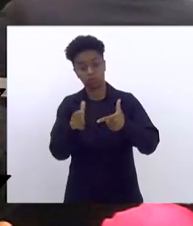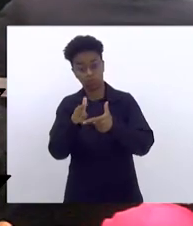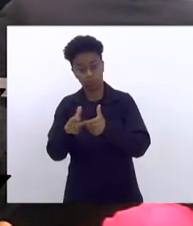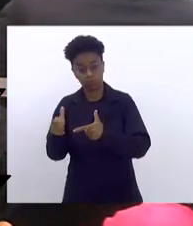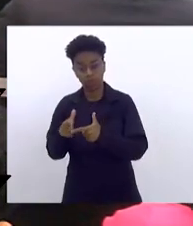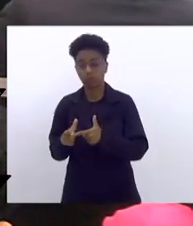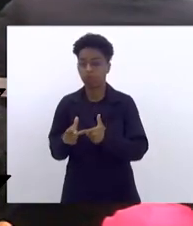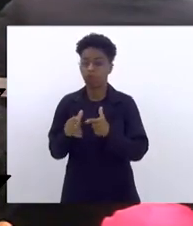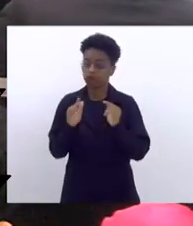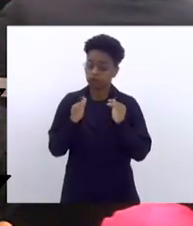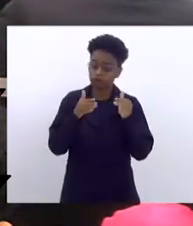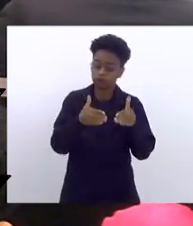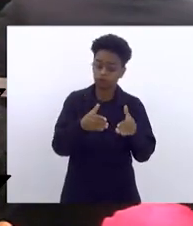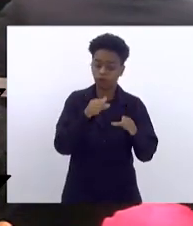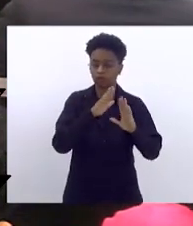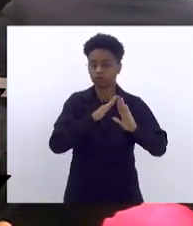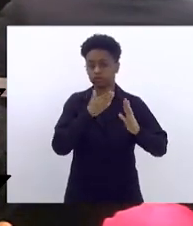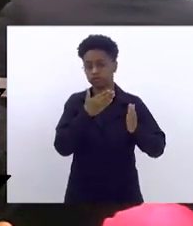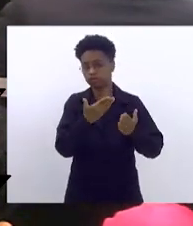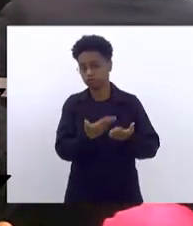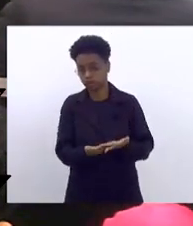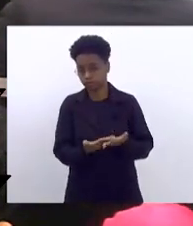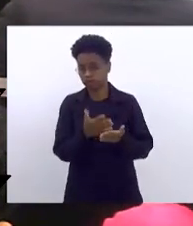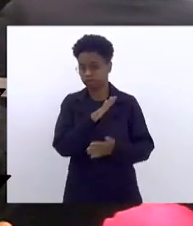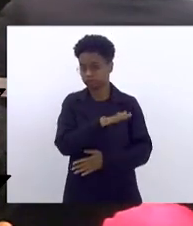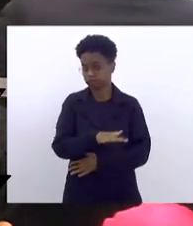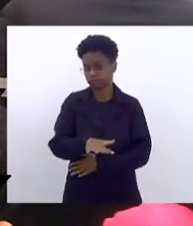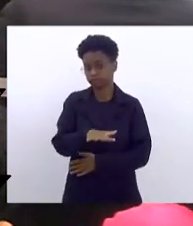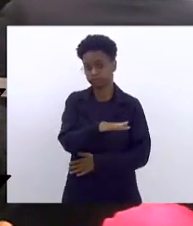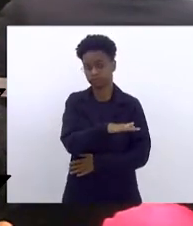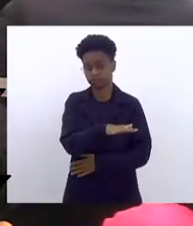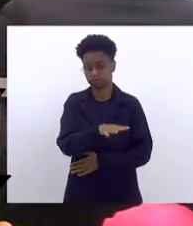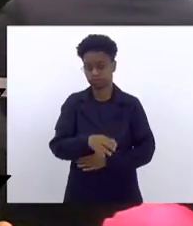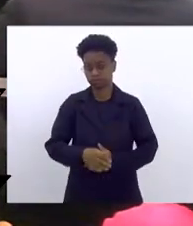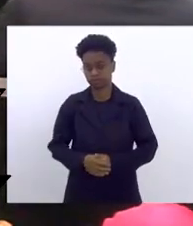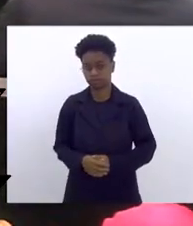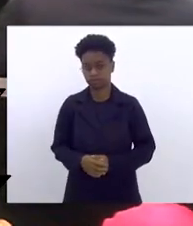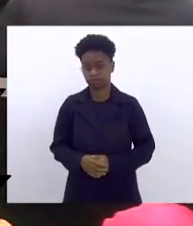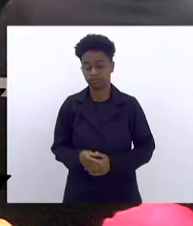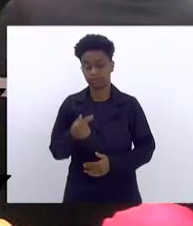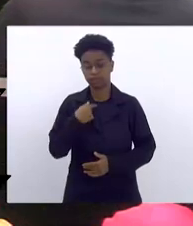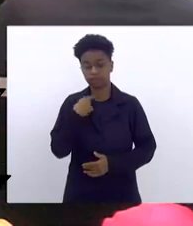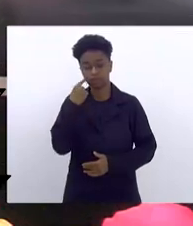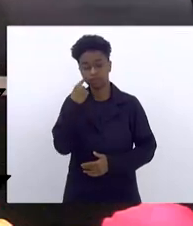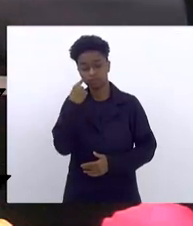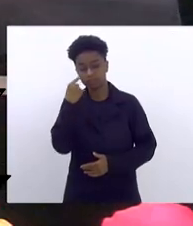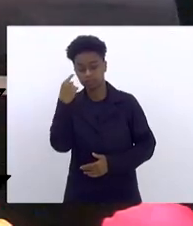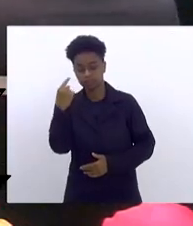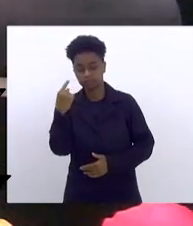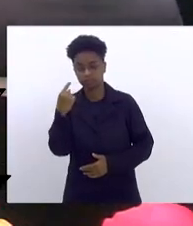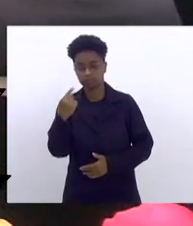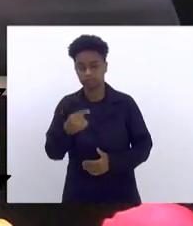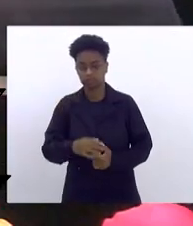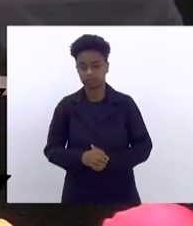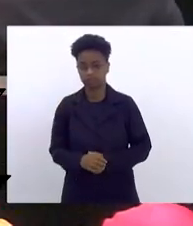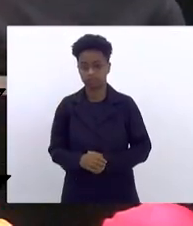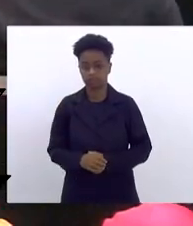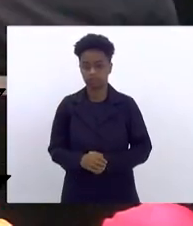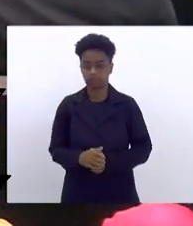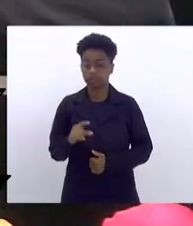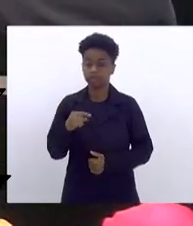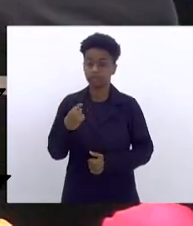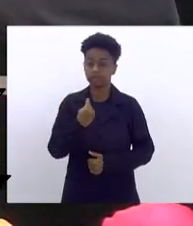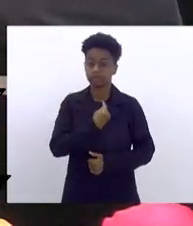aplicada à área da escola aplicado nesse campo escolar eu penso que a gente